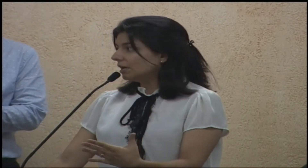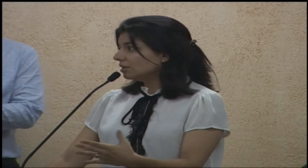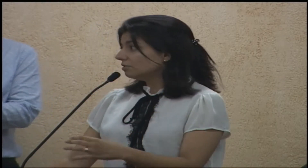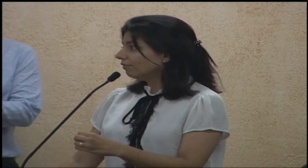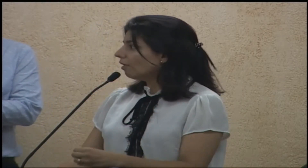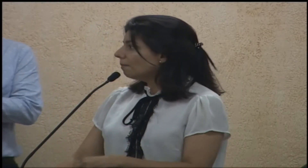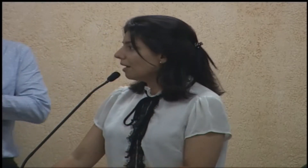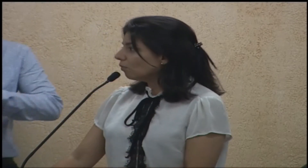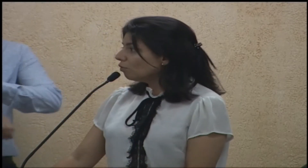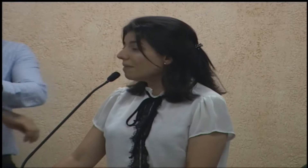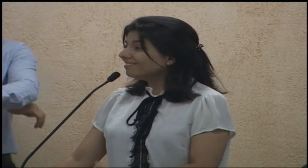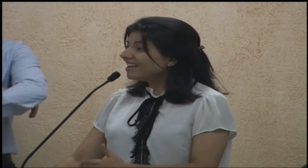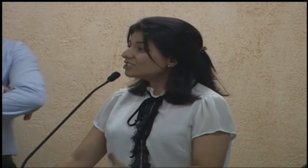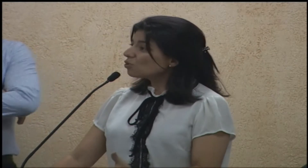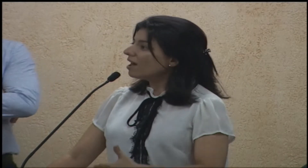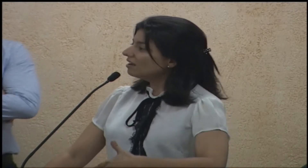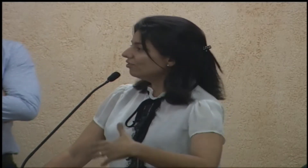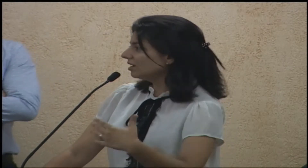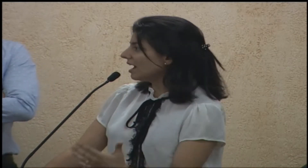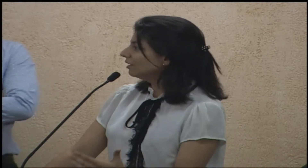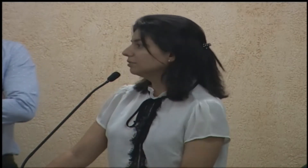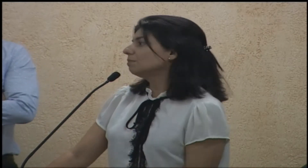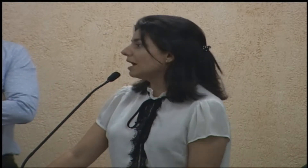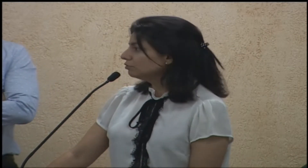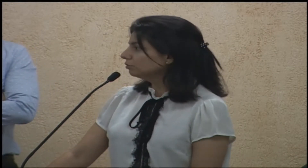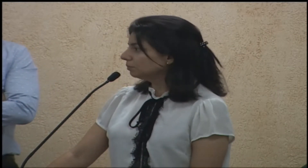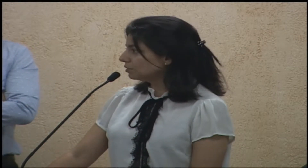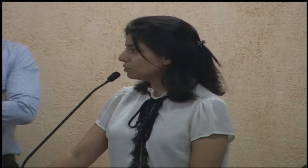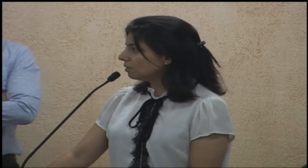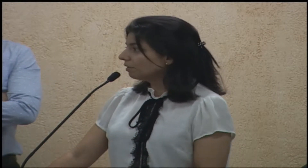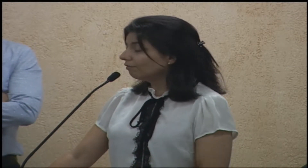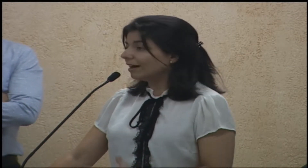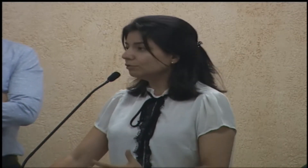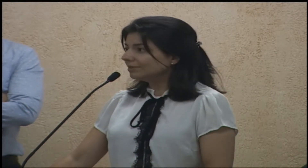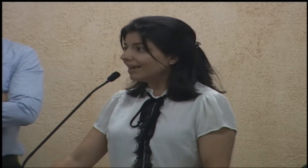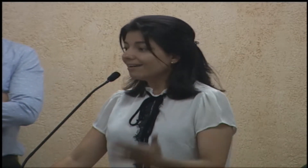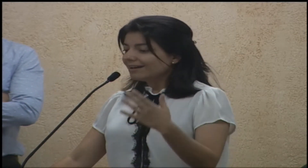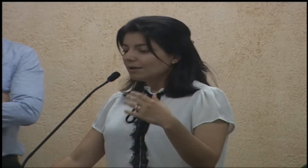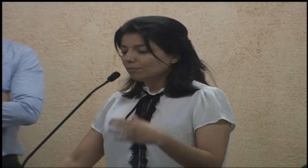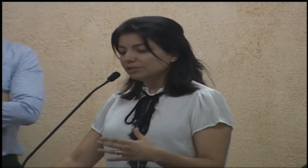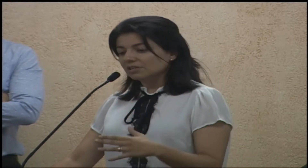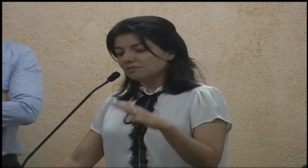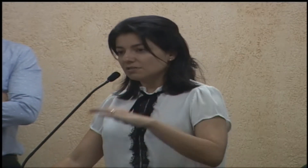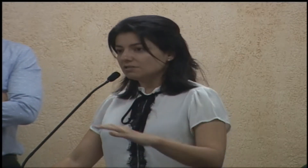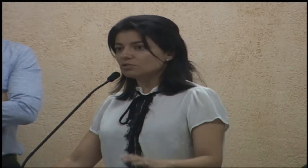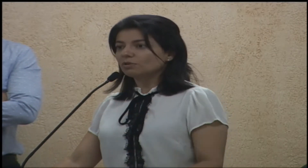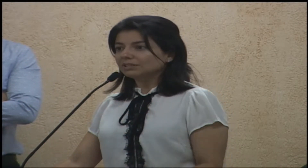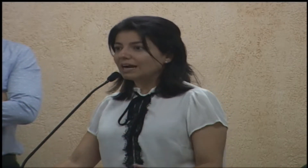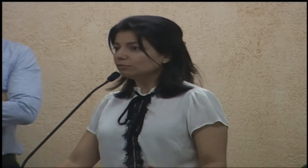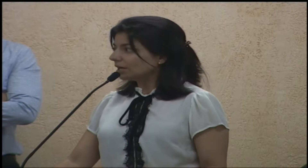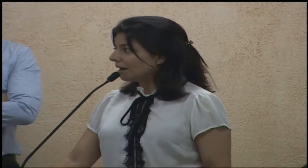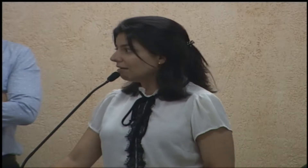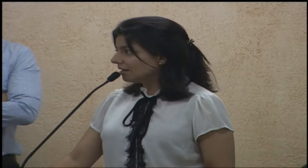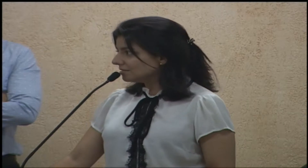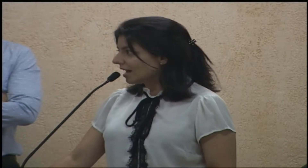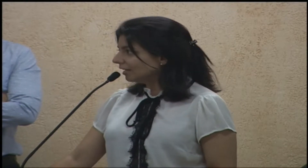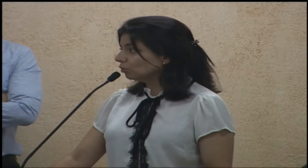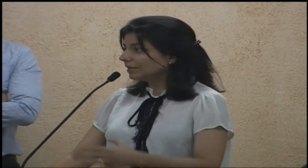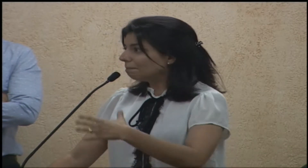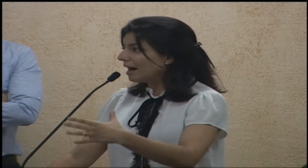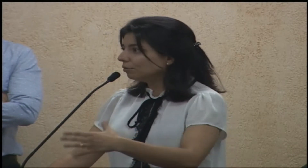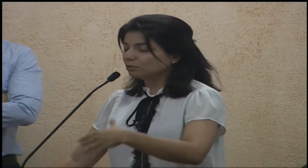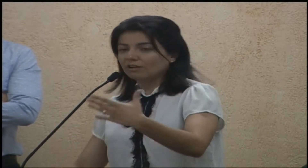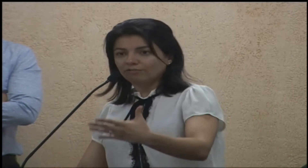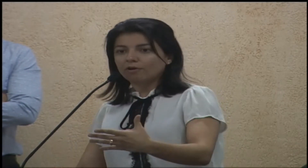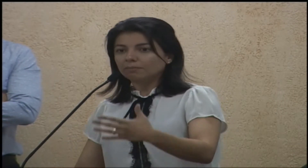posso aqui, de forma alguma, desqualificar o trabalho de outra pessoa pelo fato de, muitas vezes, discordar do trabalho realizado,